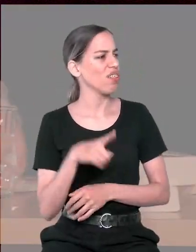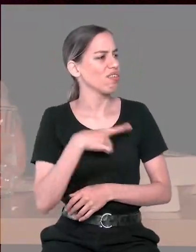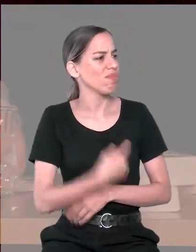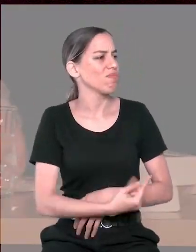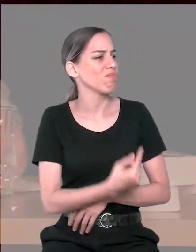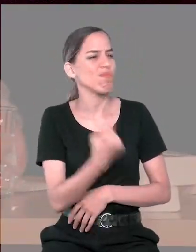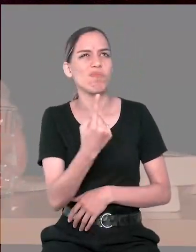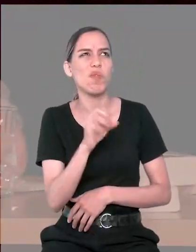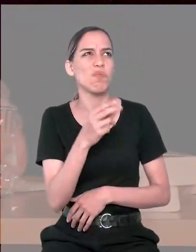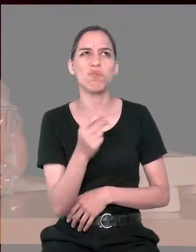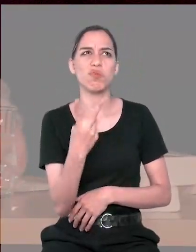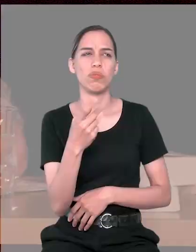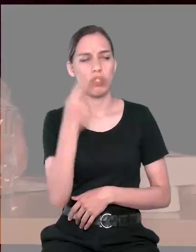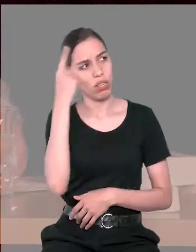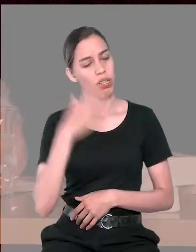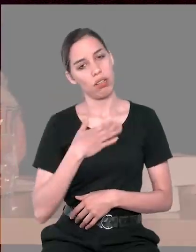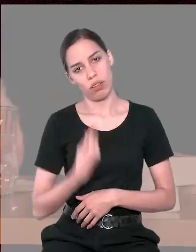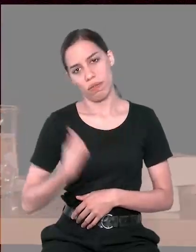vida.